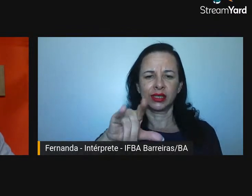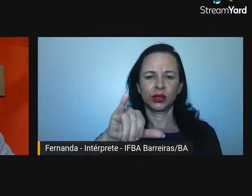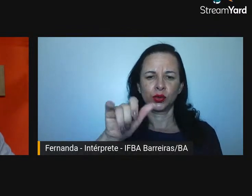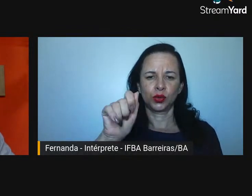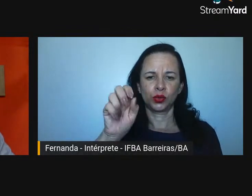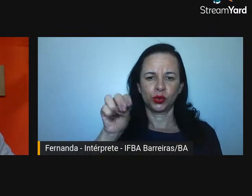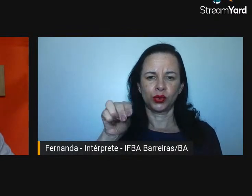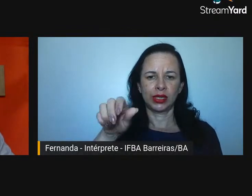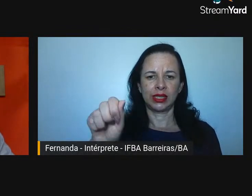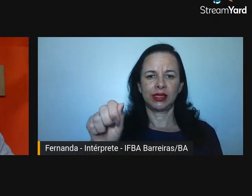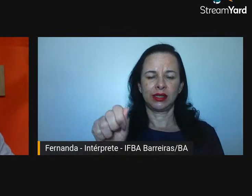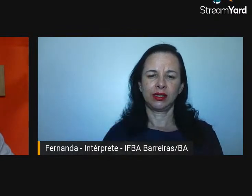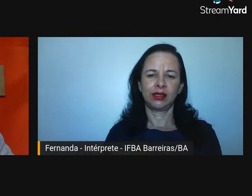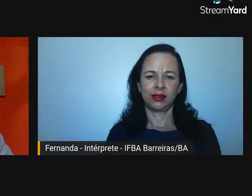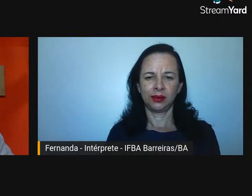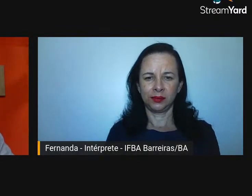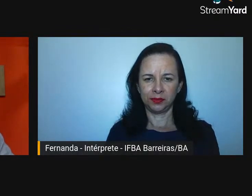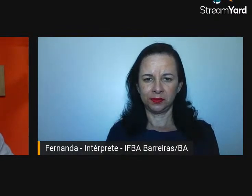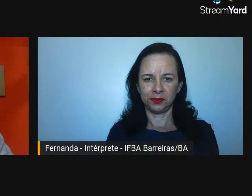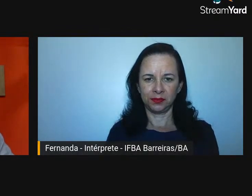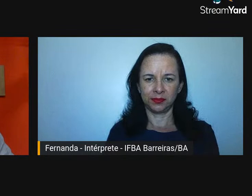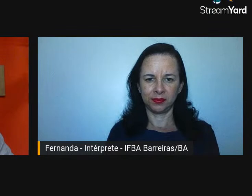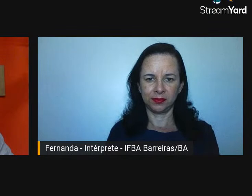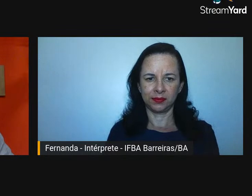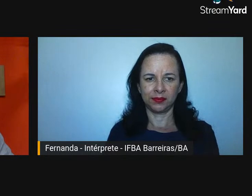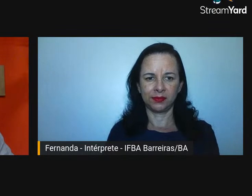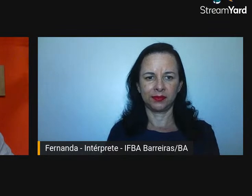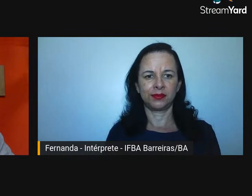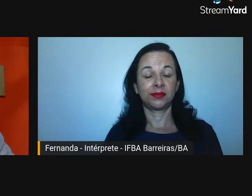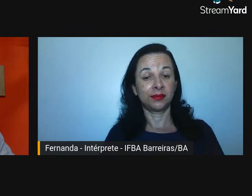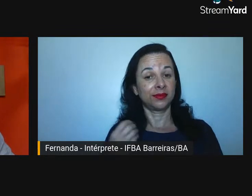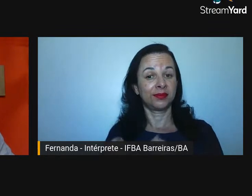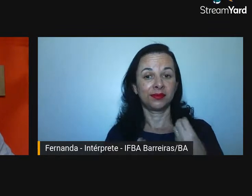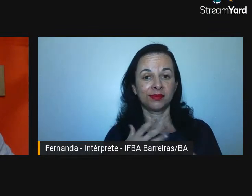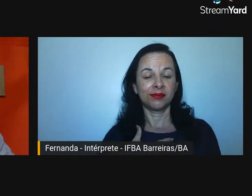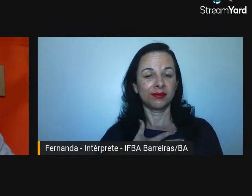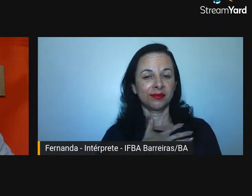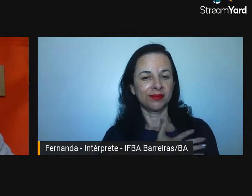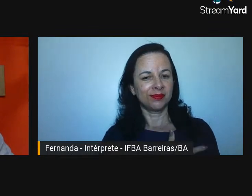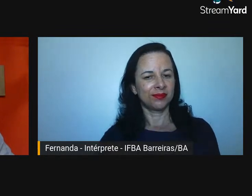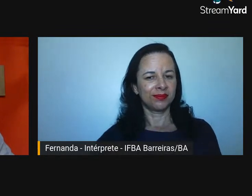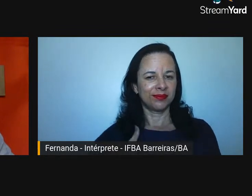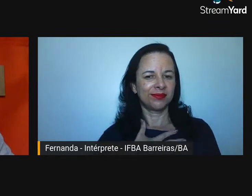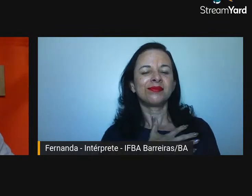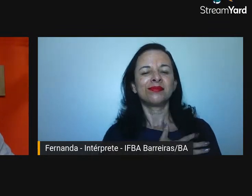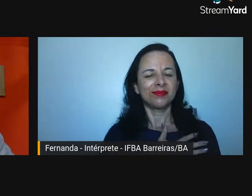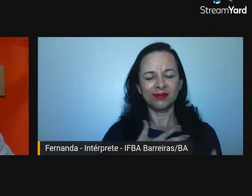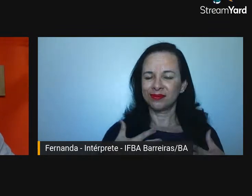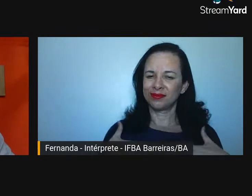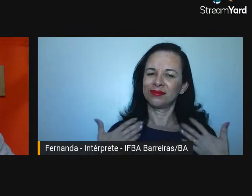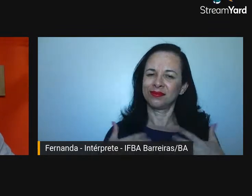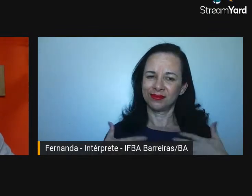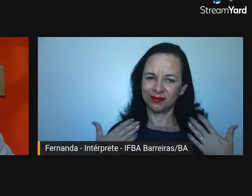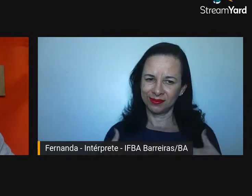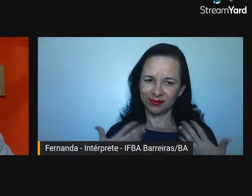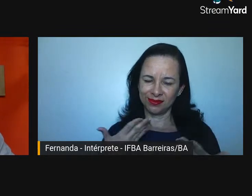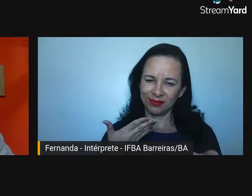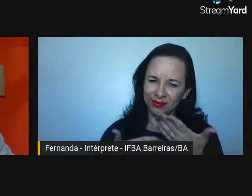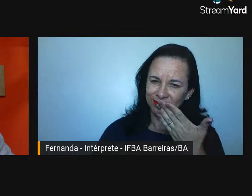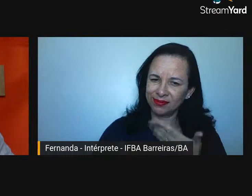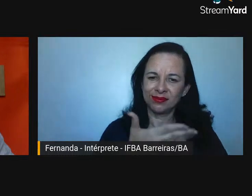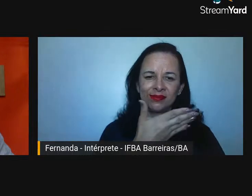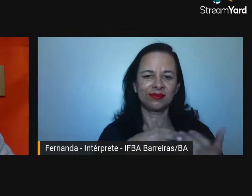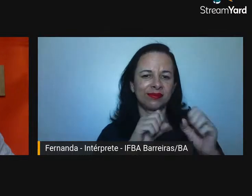enfim dizer que estou muito feliz muito contente em participar do 9º